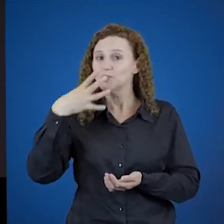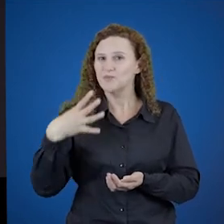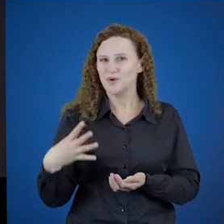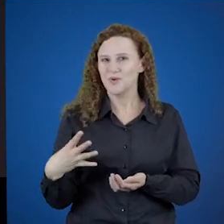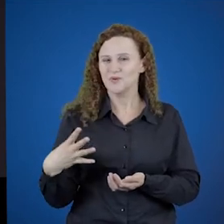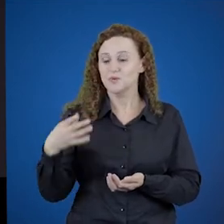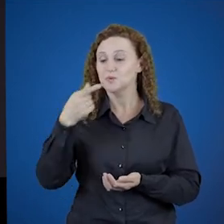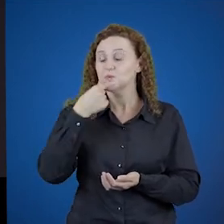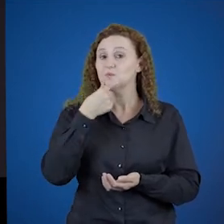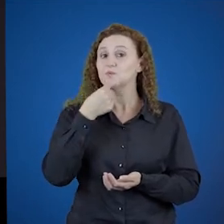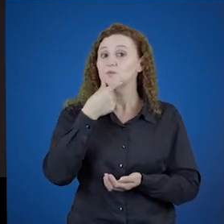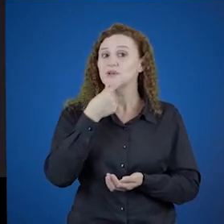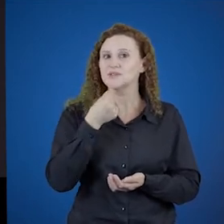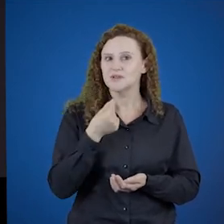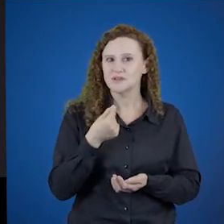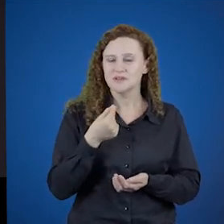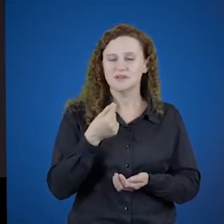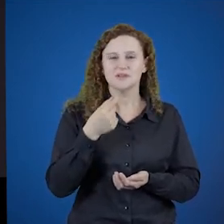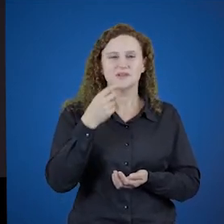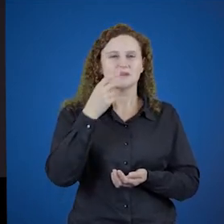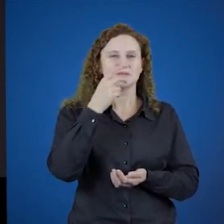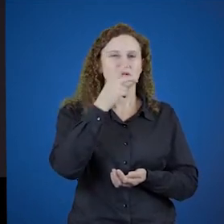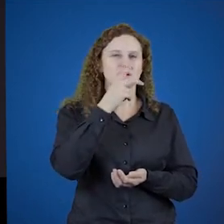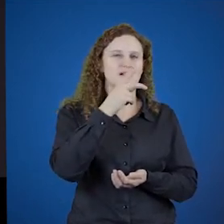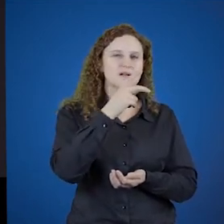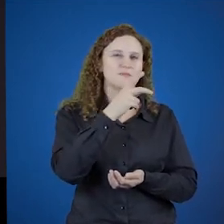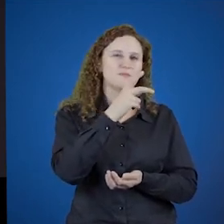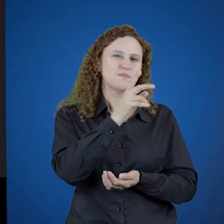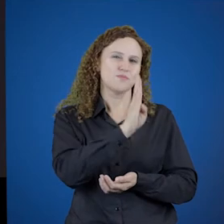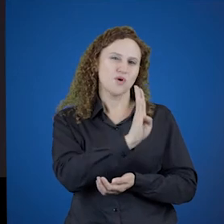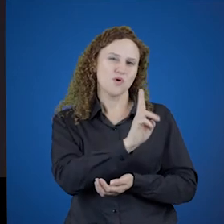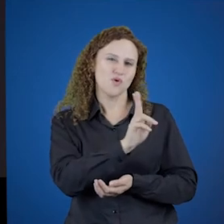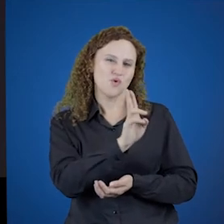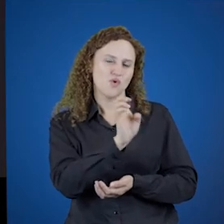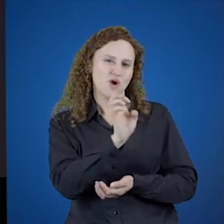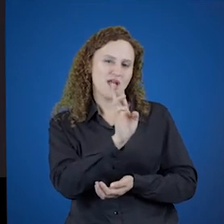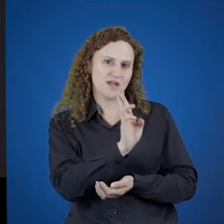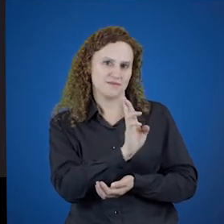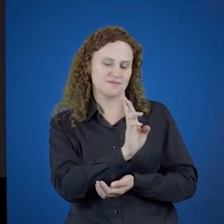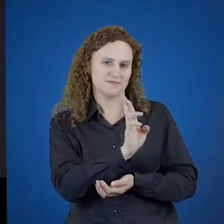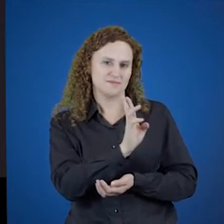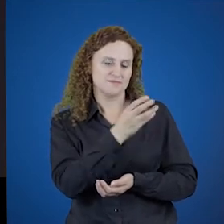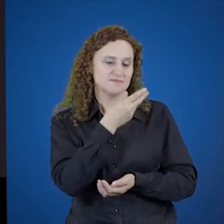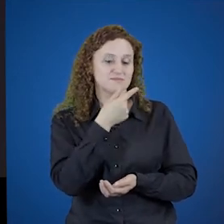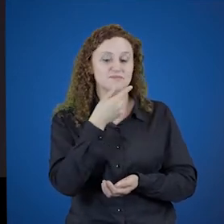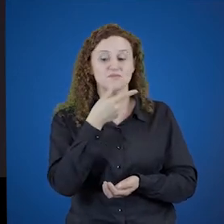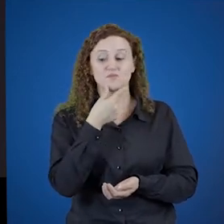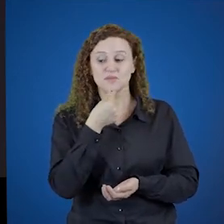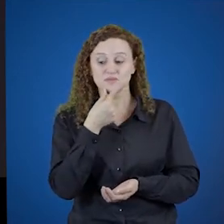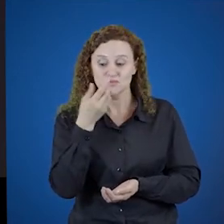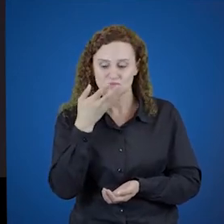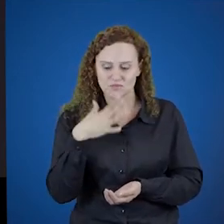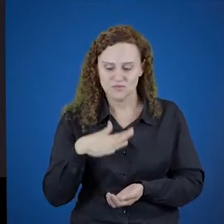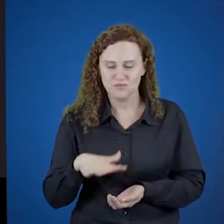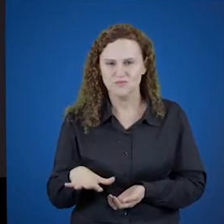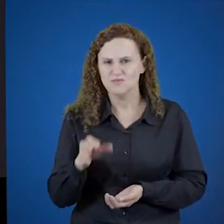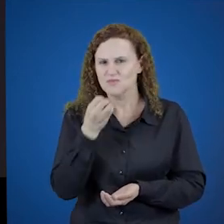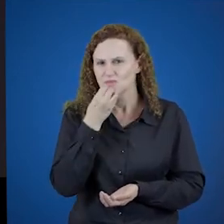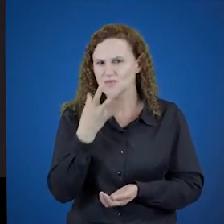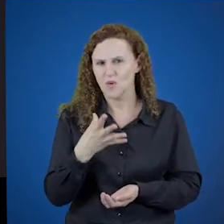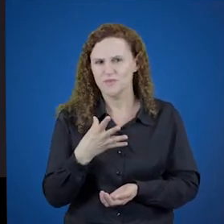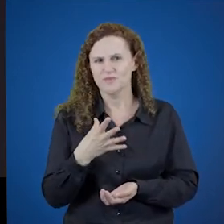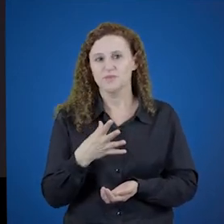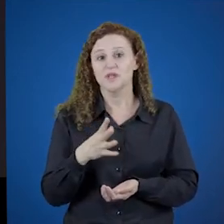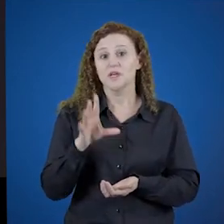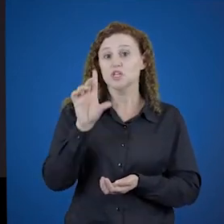bom no masculino pois bônus quer dizer o menino bom